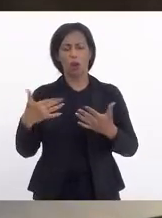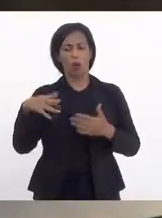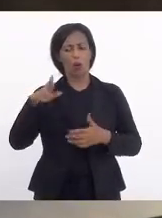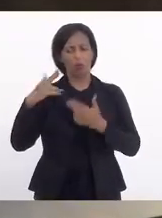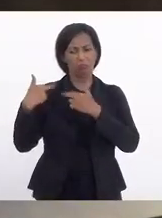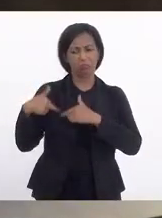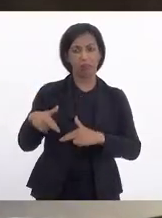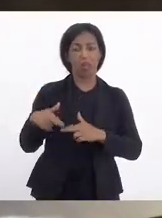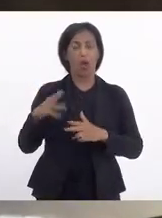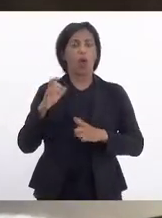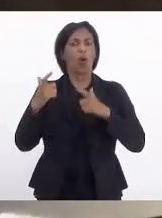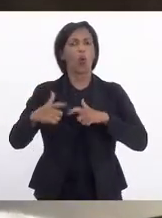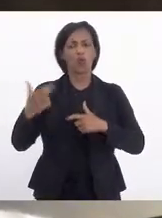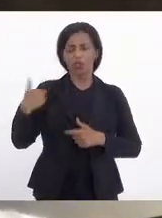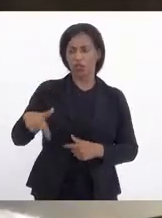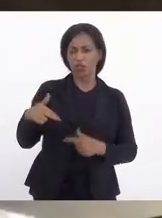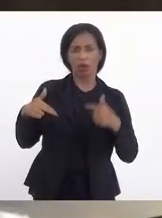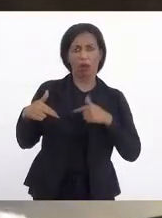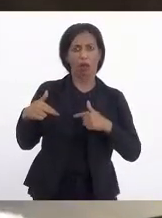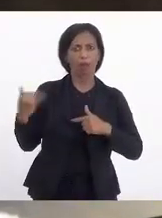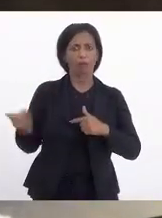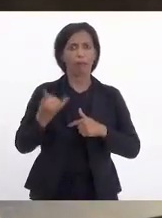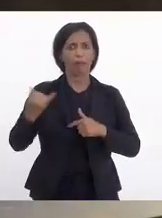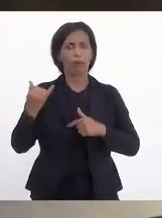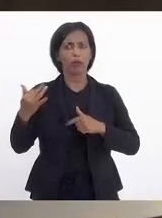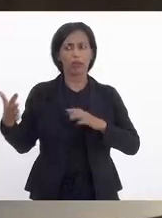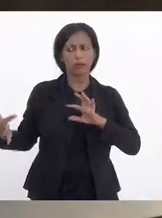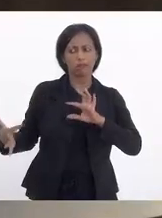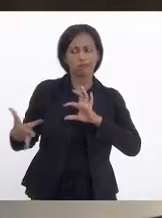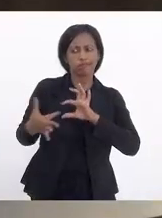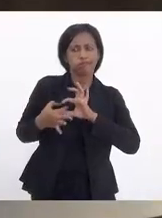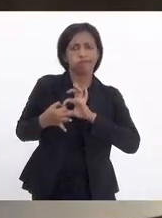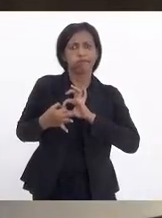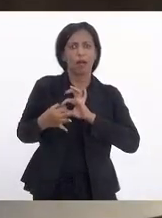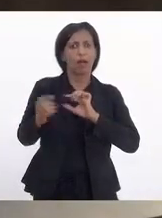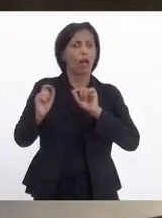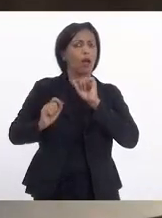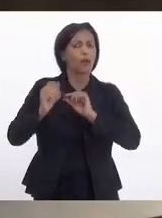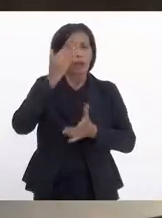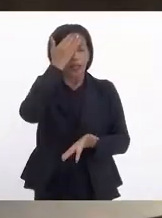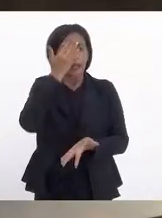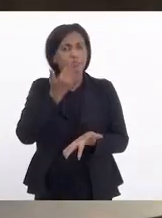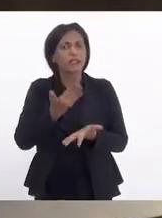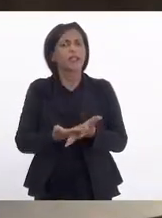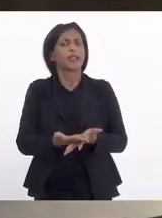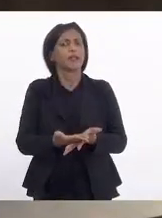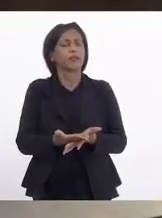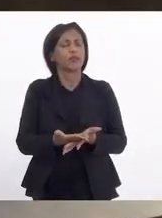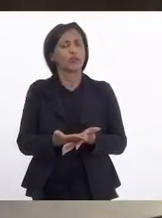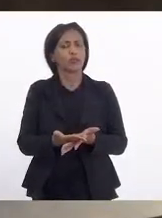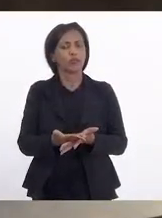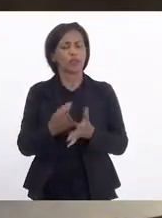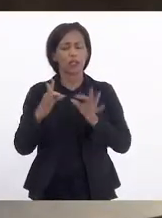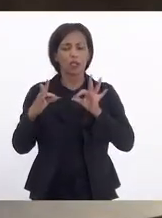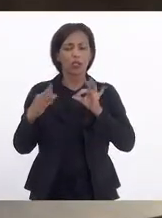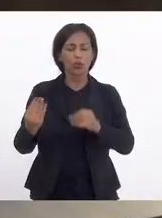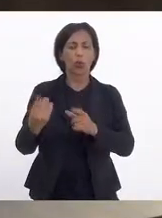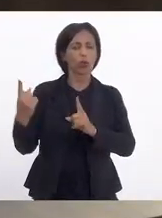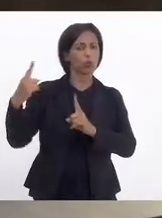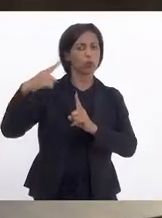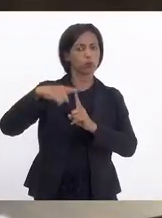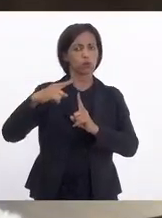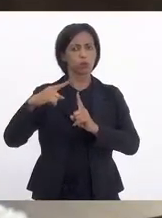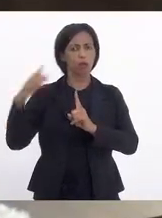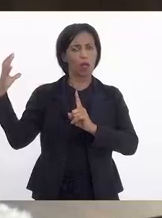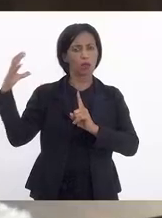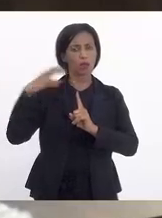religioso onde a religião ela tem um papel fundamental de nos religar aquilo que acreditamos e toda e qualquer tipo